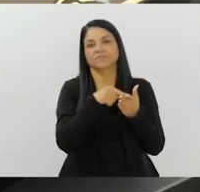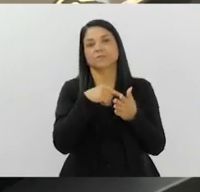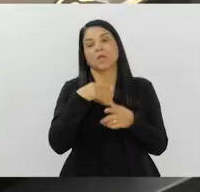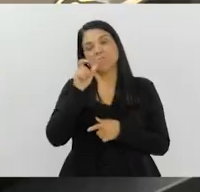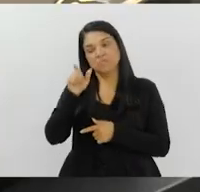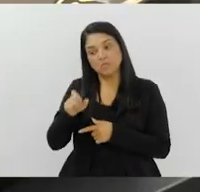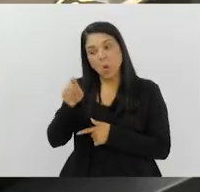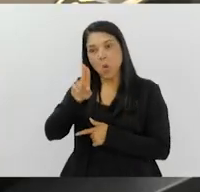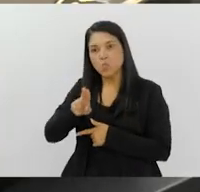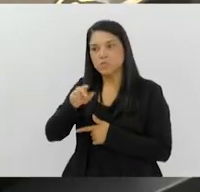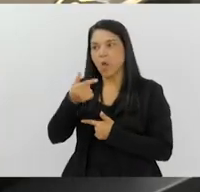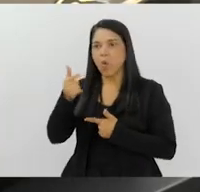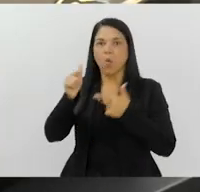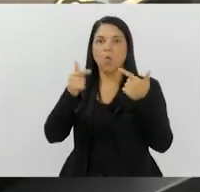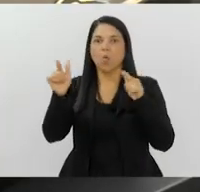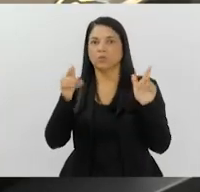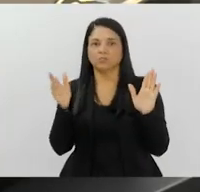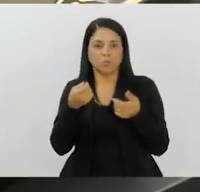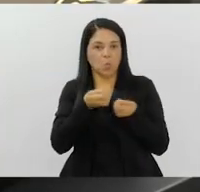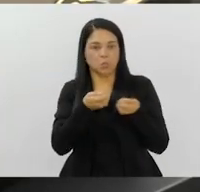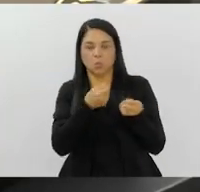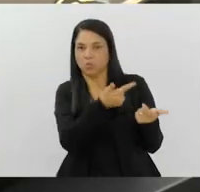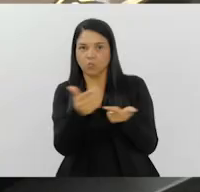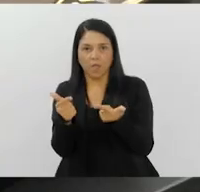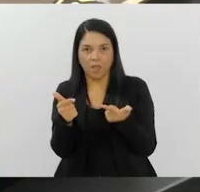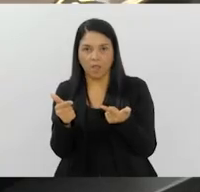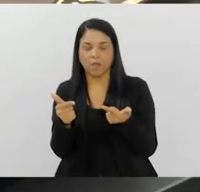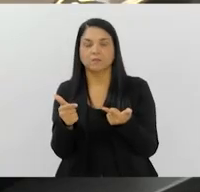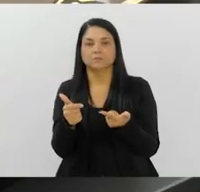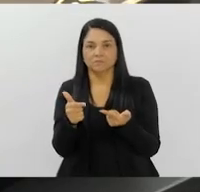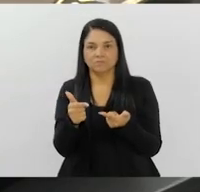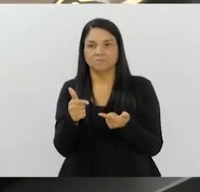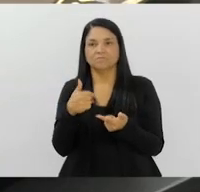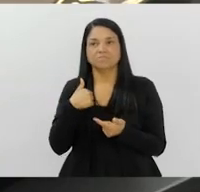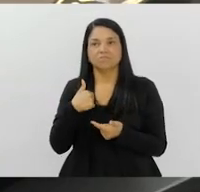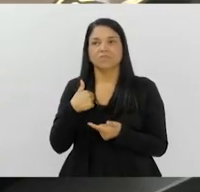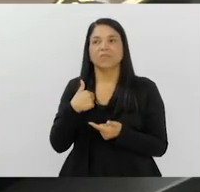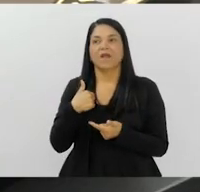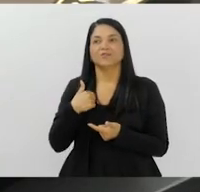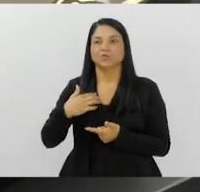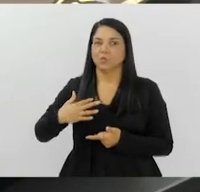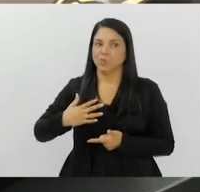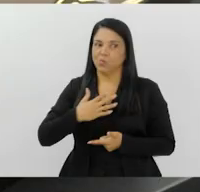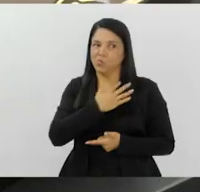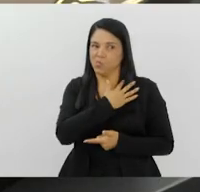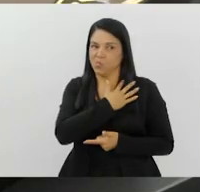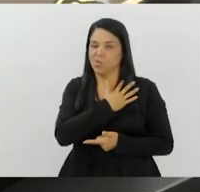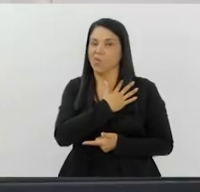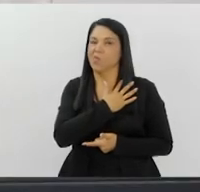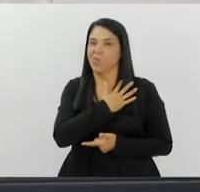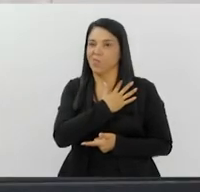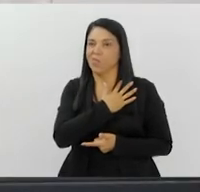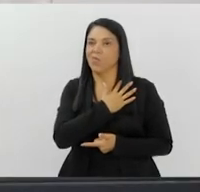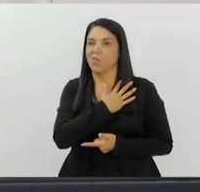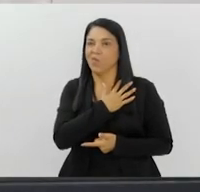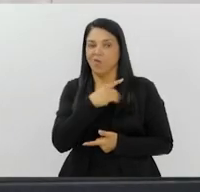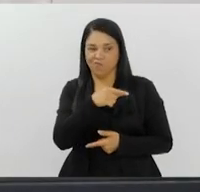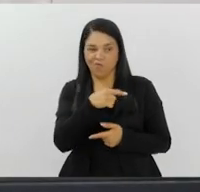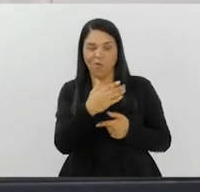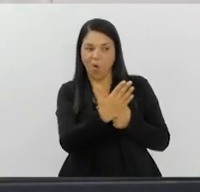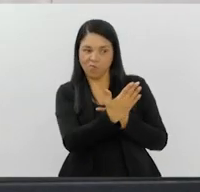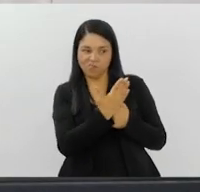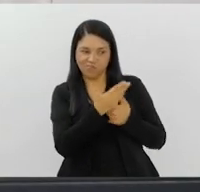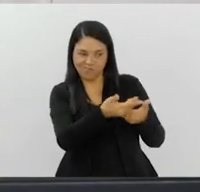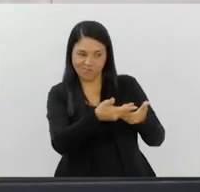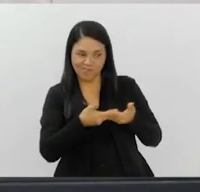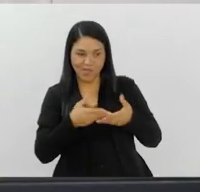acabar utilizando isso e não ter um controle né Eu acho que eu vou Ô Coronel Eu acho que eu vou cooptar o major aqui para